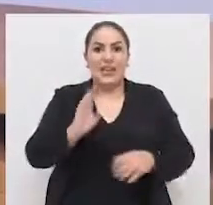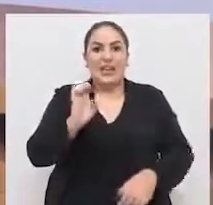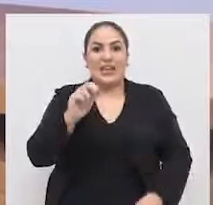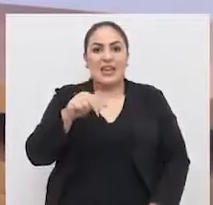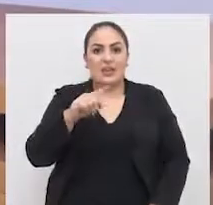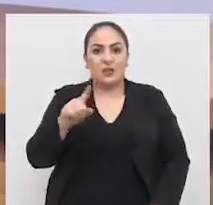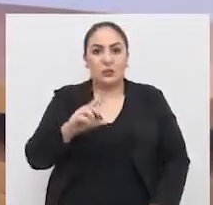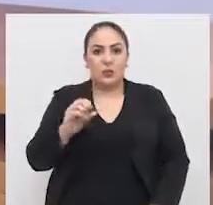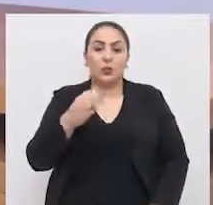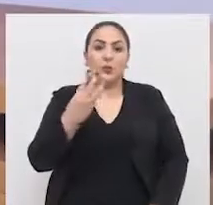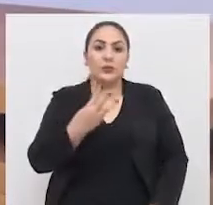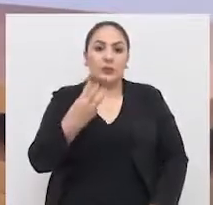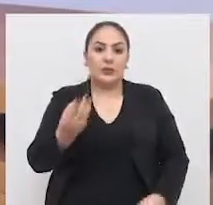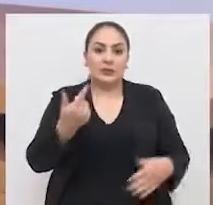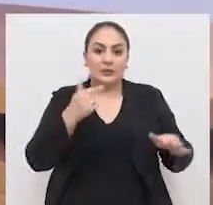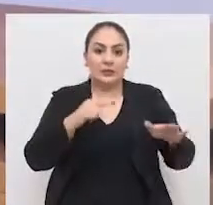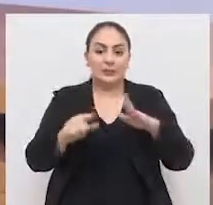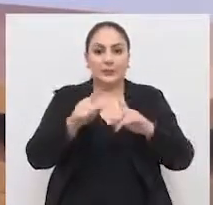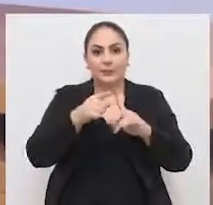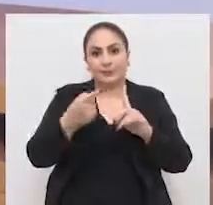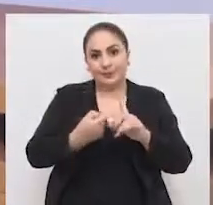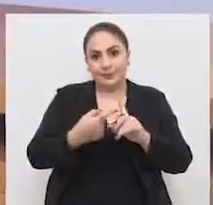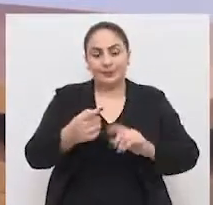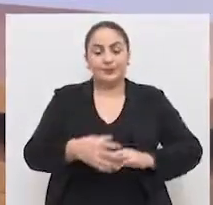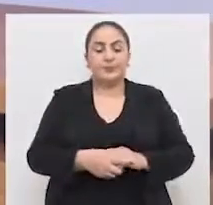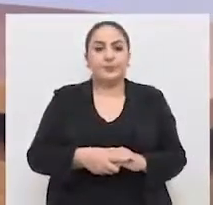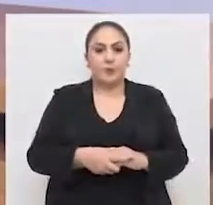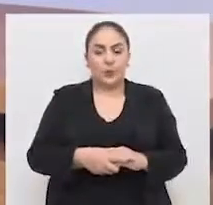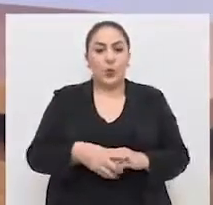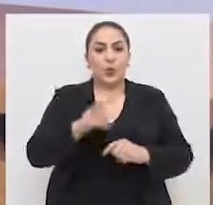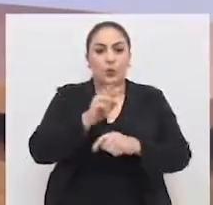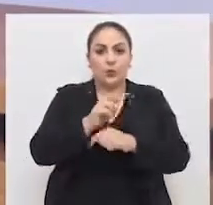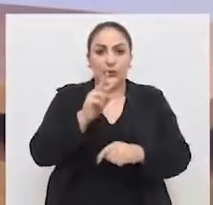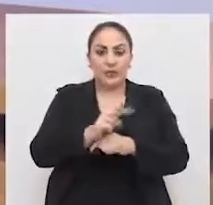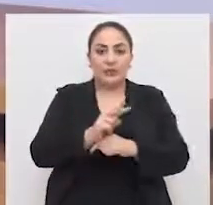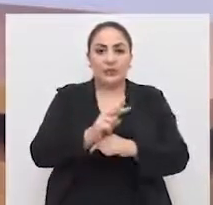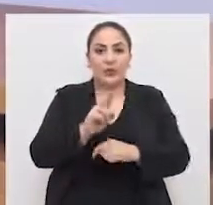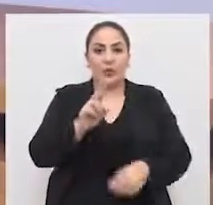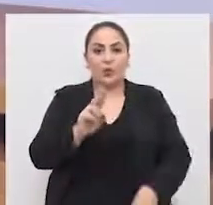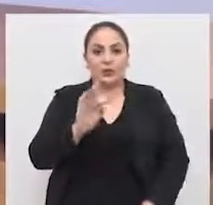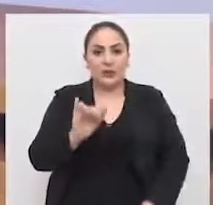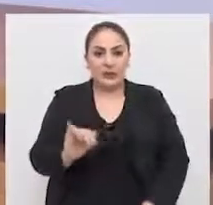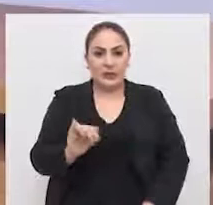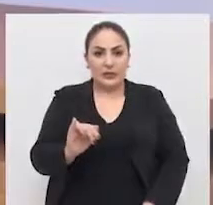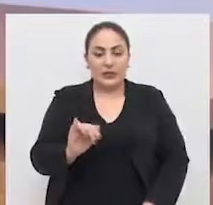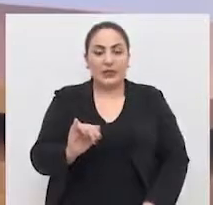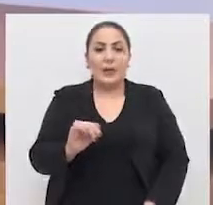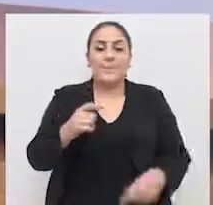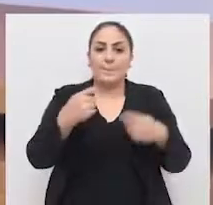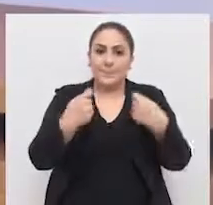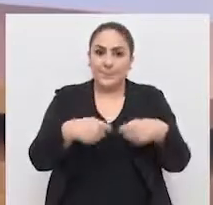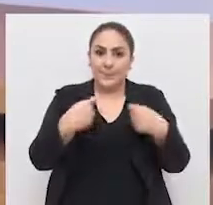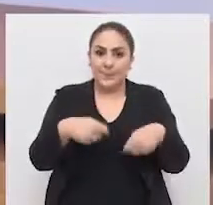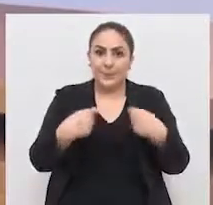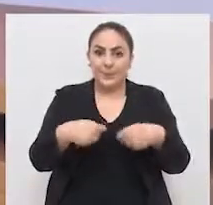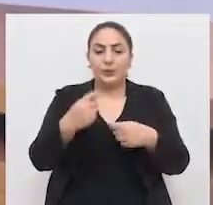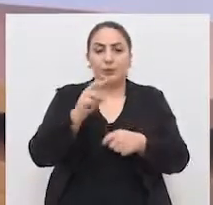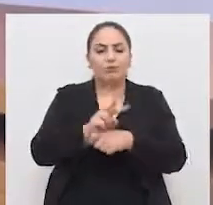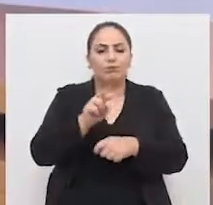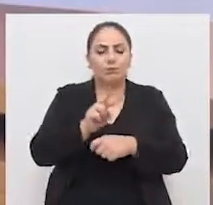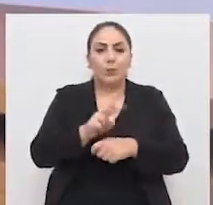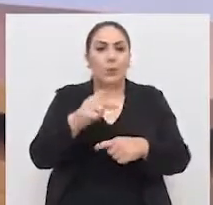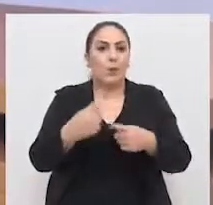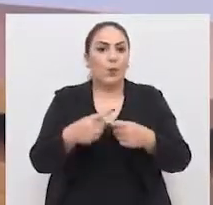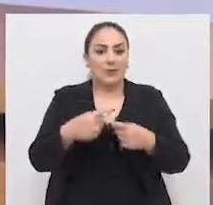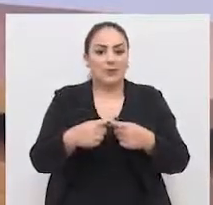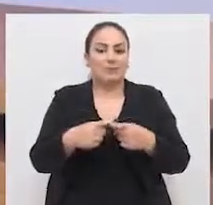veio ao mundo com 33 semanas de gestação. Os cuidados na UTI neonatal precisaram ser